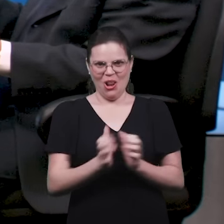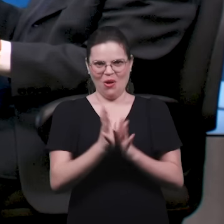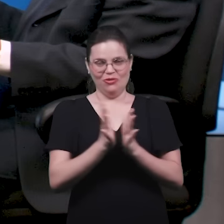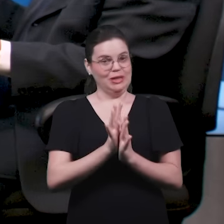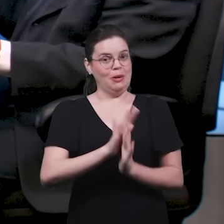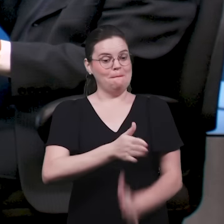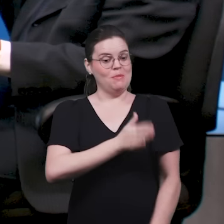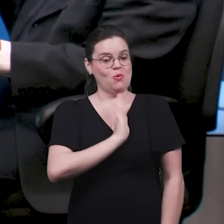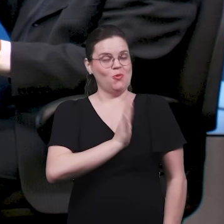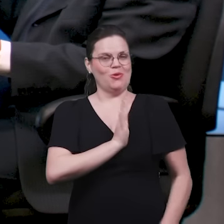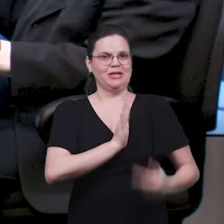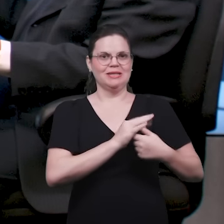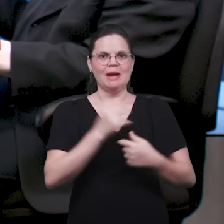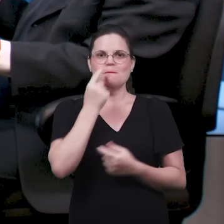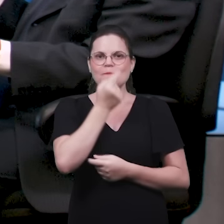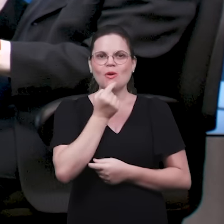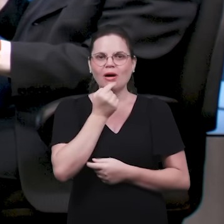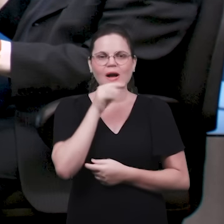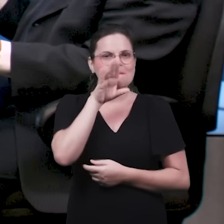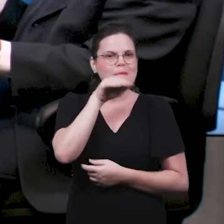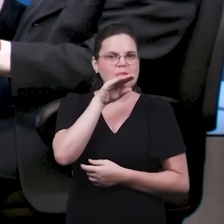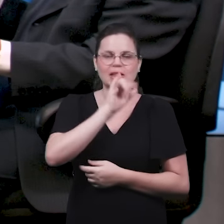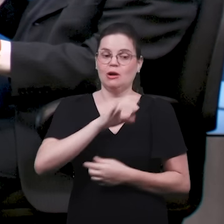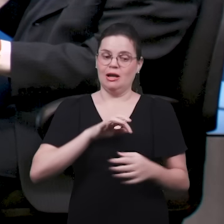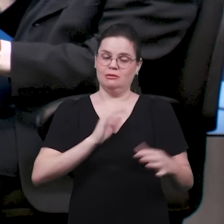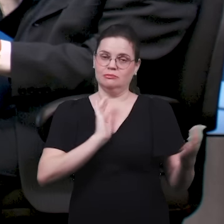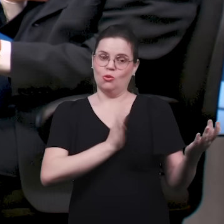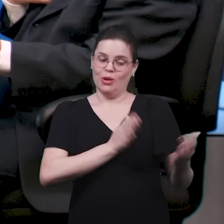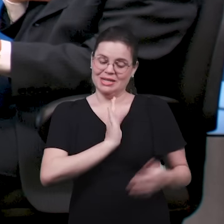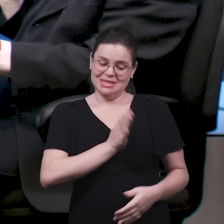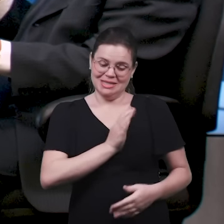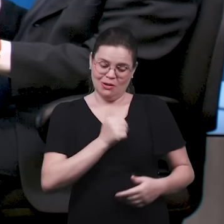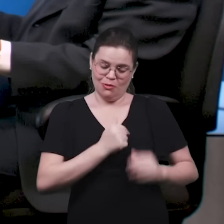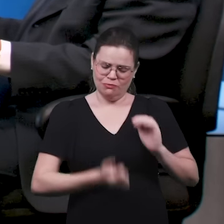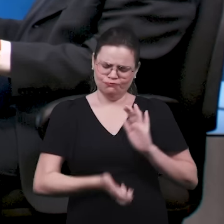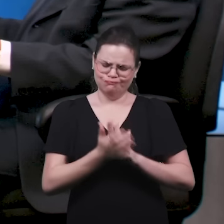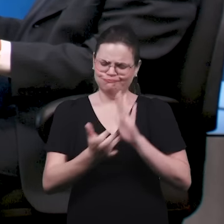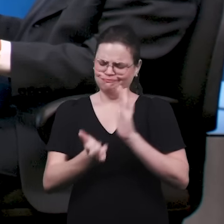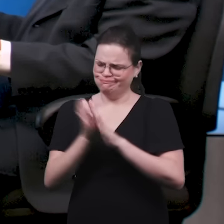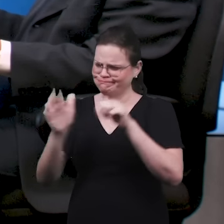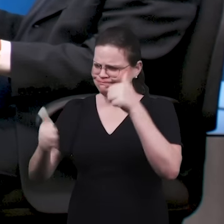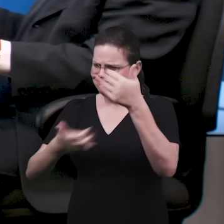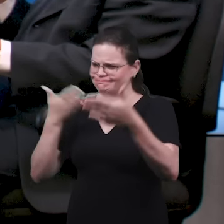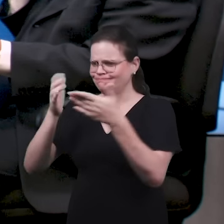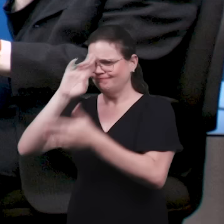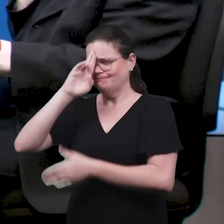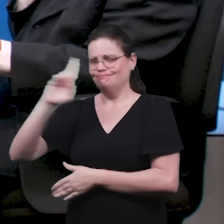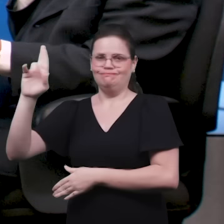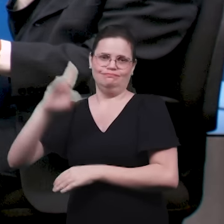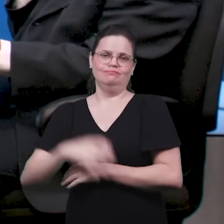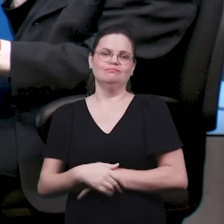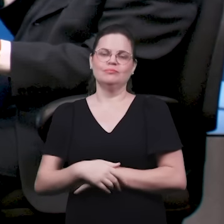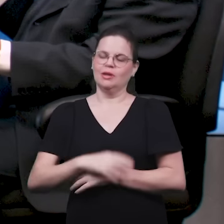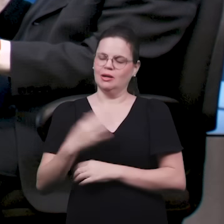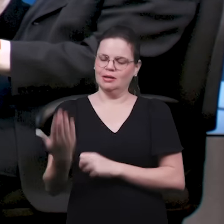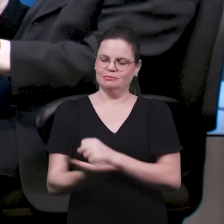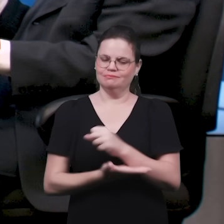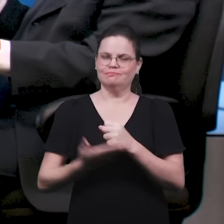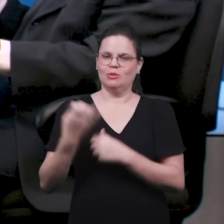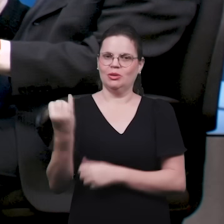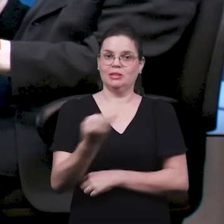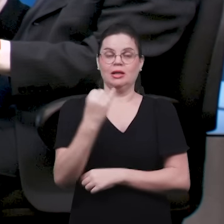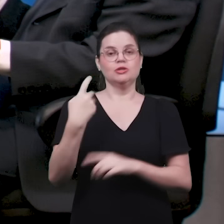minha boca, né? Ou de toda a minha boca, não. Louvarei de todo o meu coração. Então isso é fundamental, que é